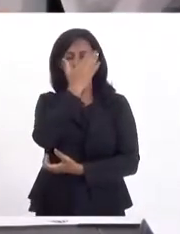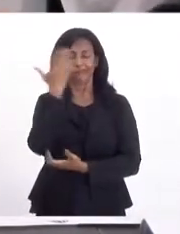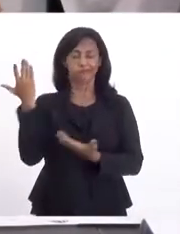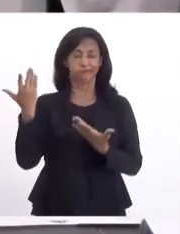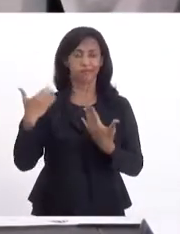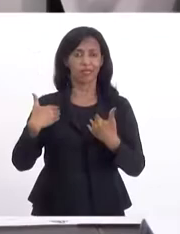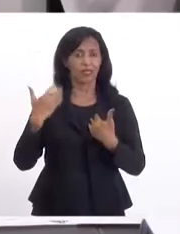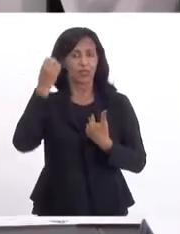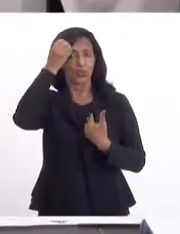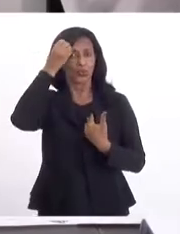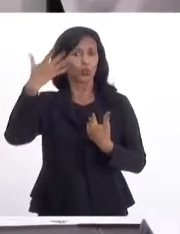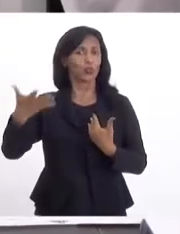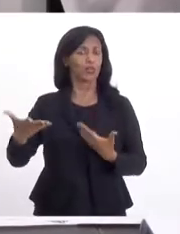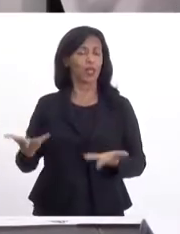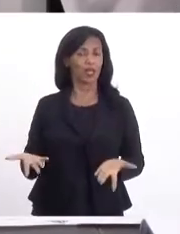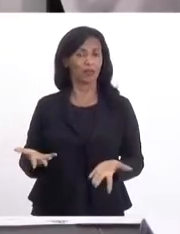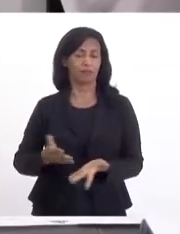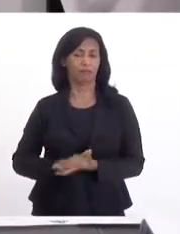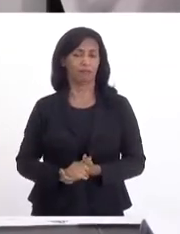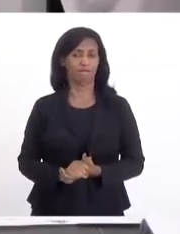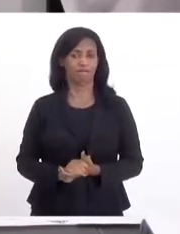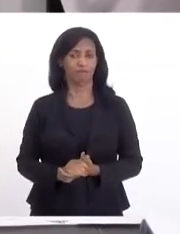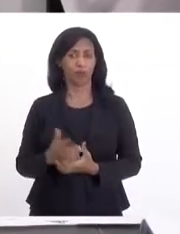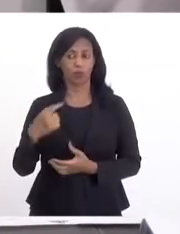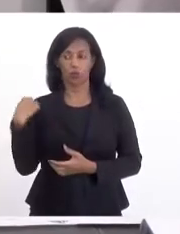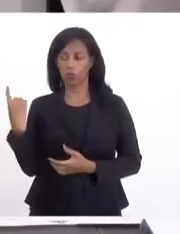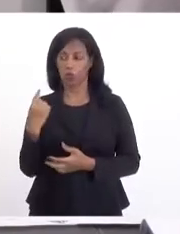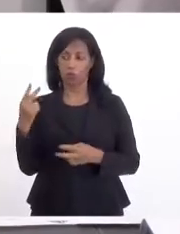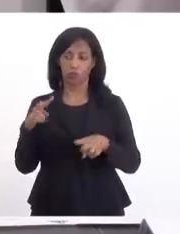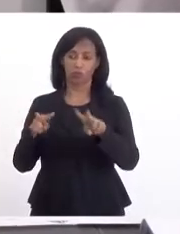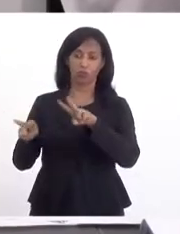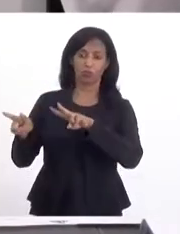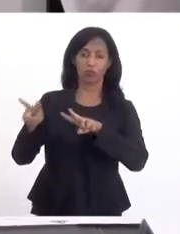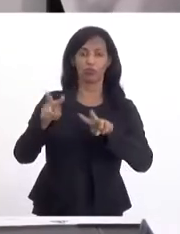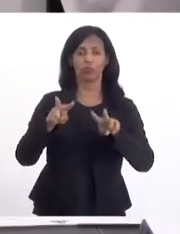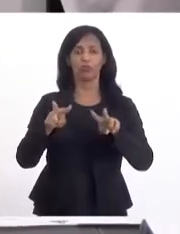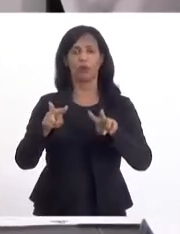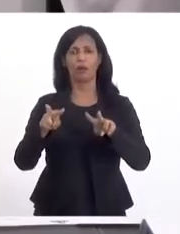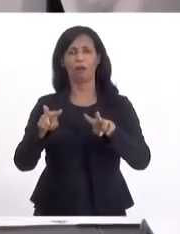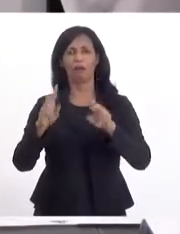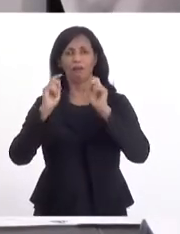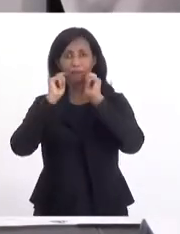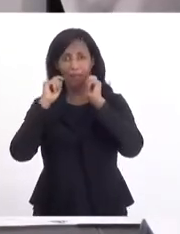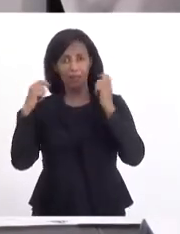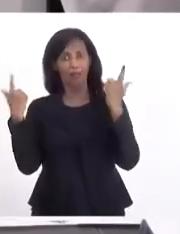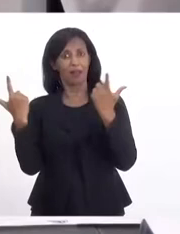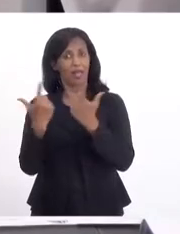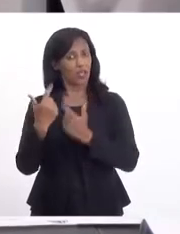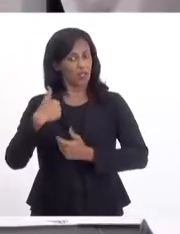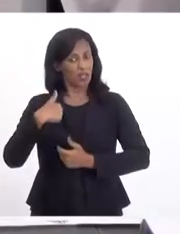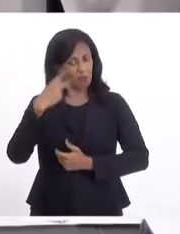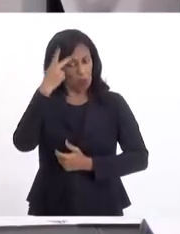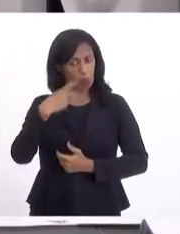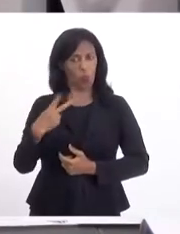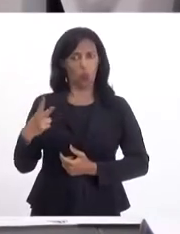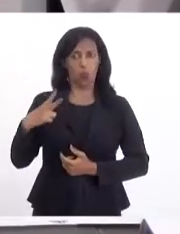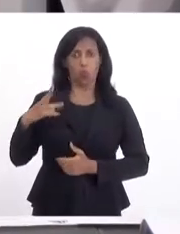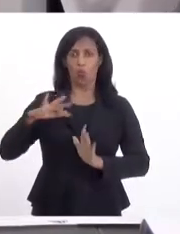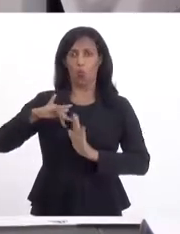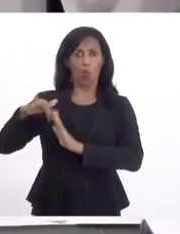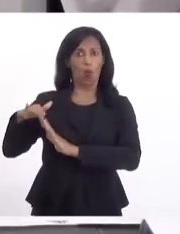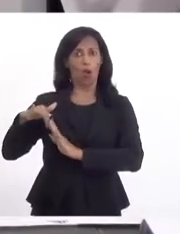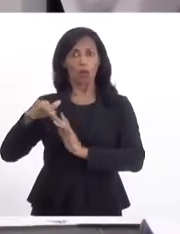olhares, quer dizer, dos nossos olhares que eu falo, os olhares da Assembleia Legislativa. Então, eu